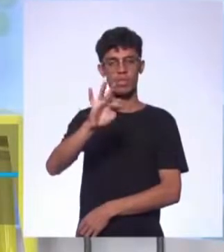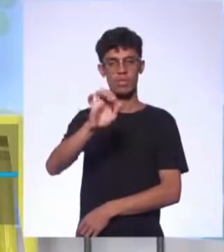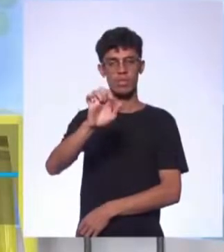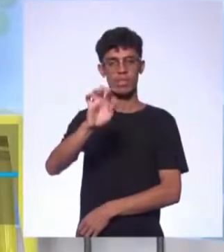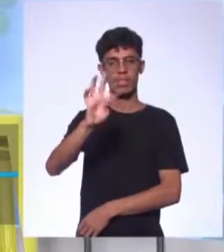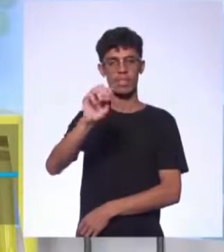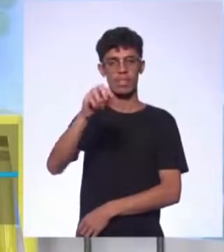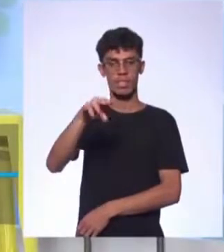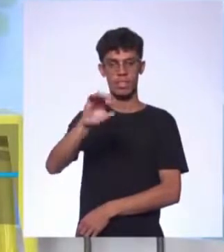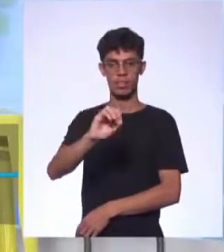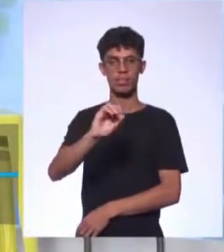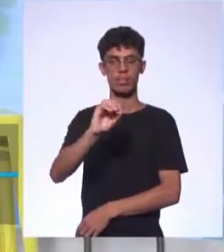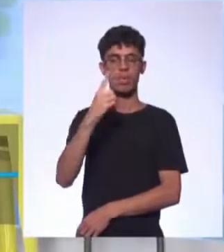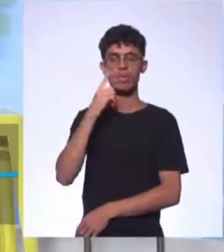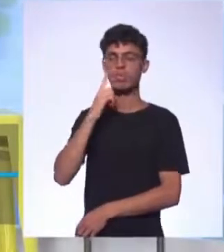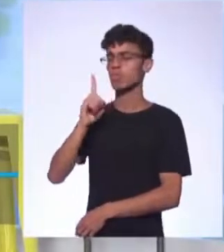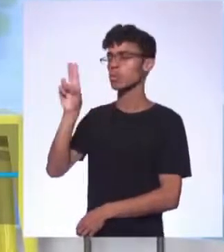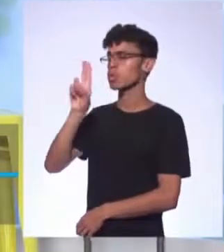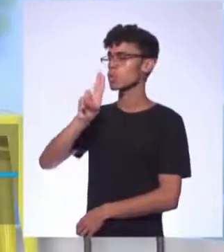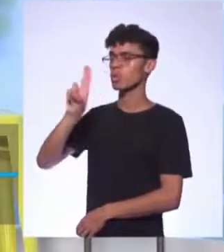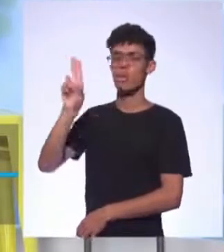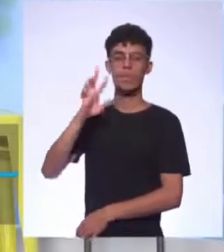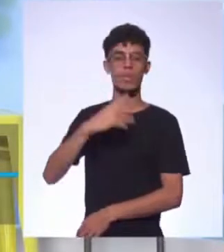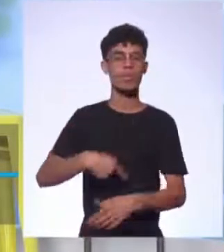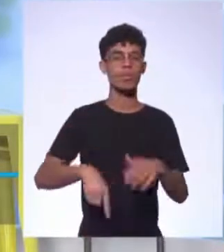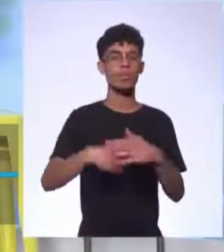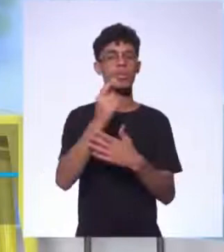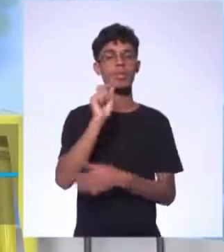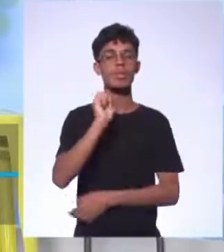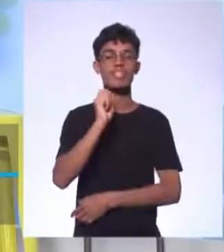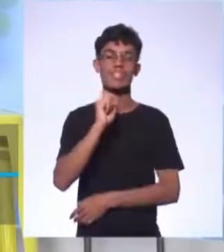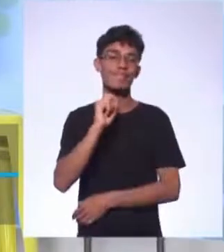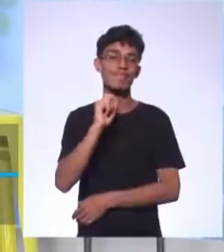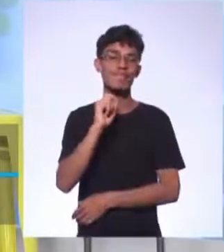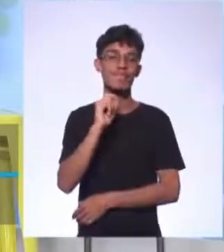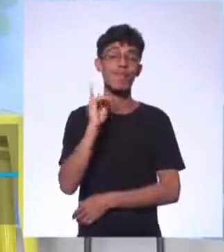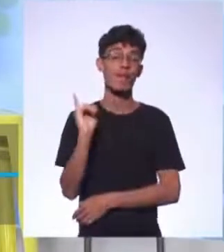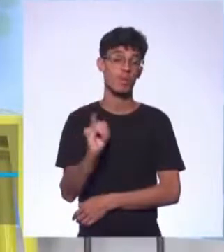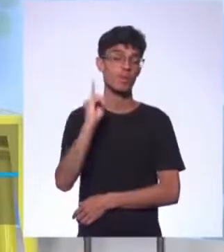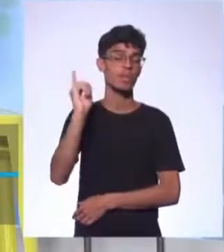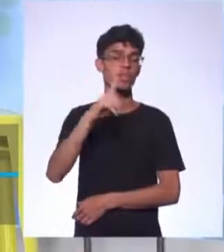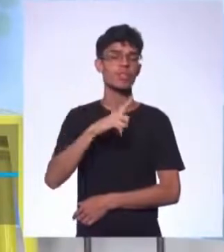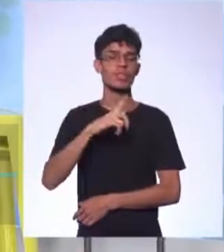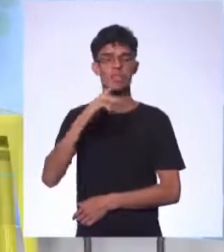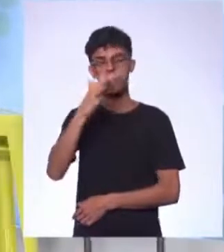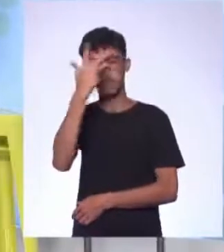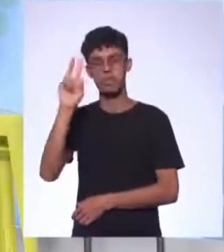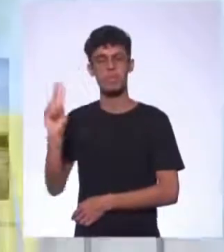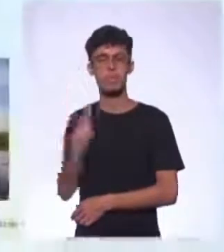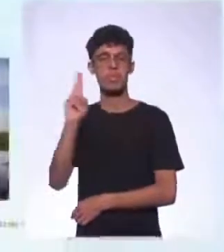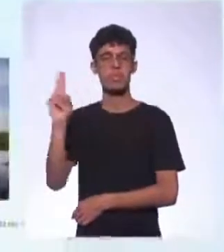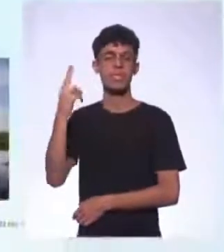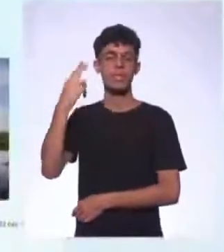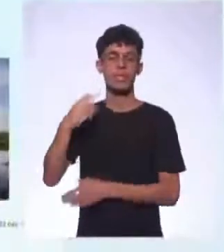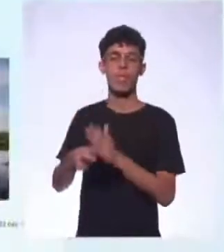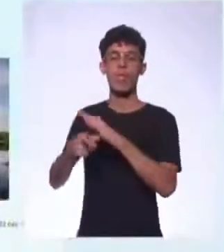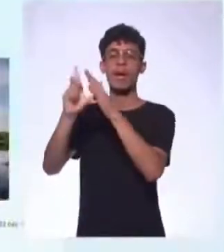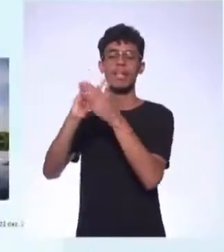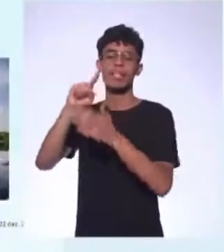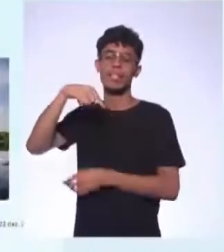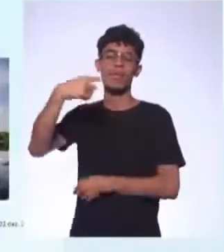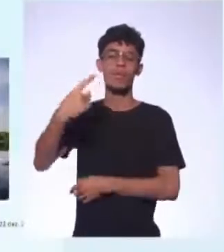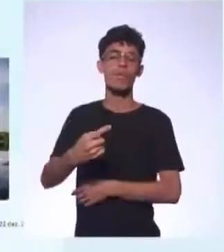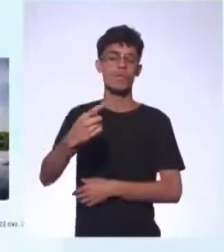diclorodifeniltricloroetano, ok? É o primeiro pesticida moderno. Tem sido largamente usado durante e após a Segunda Guerra